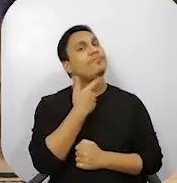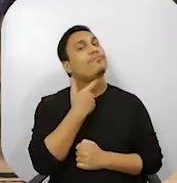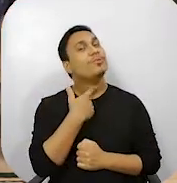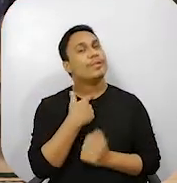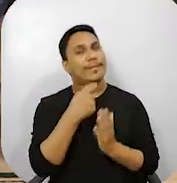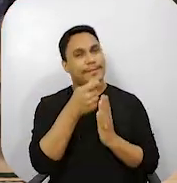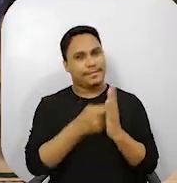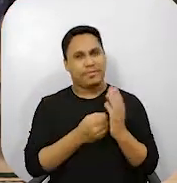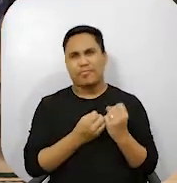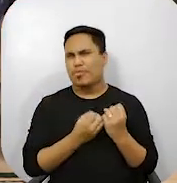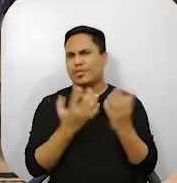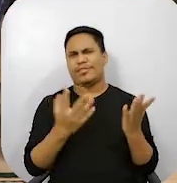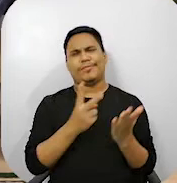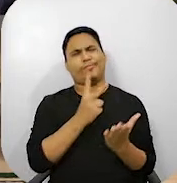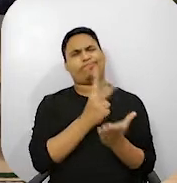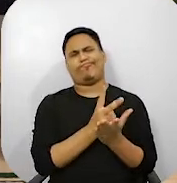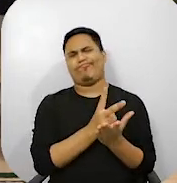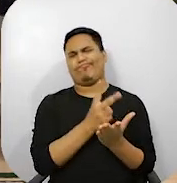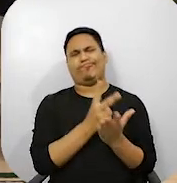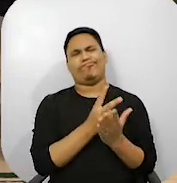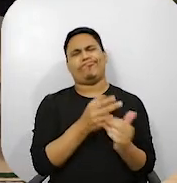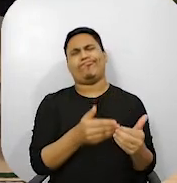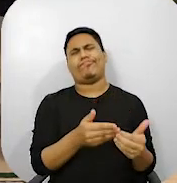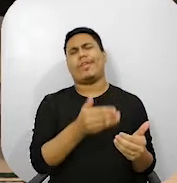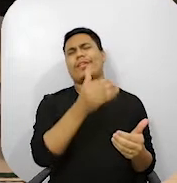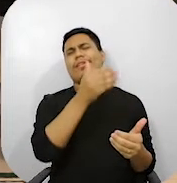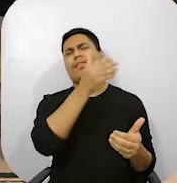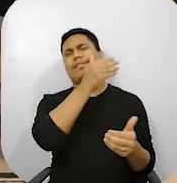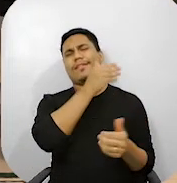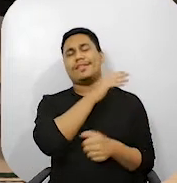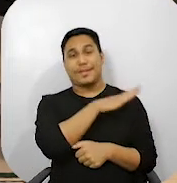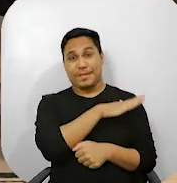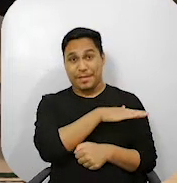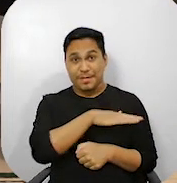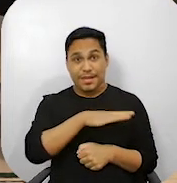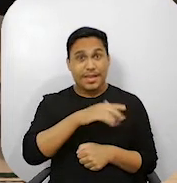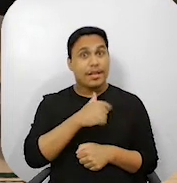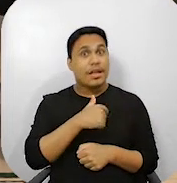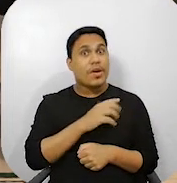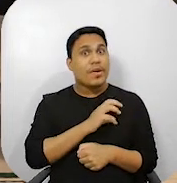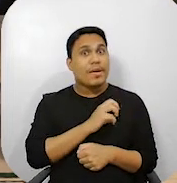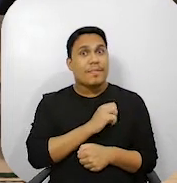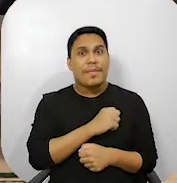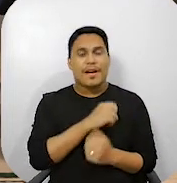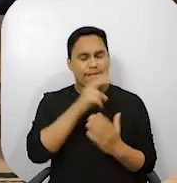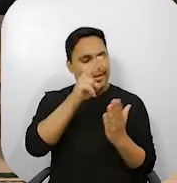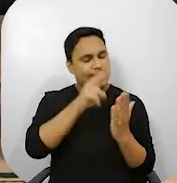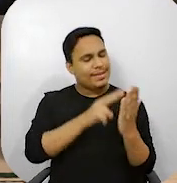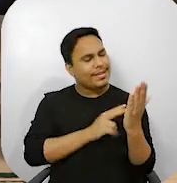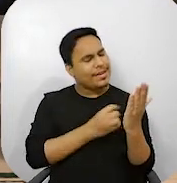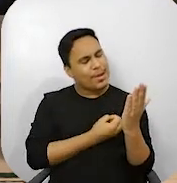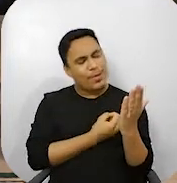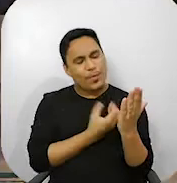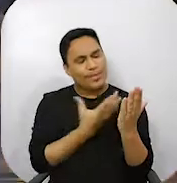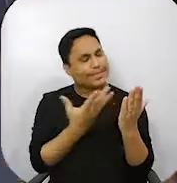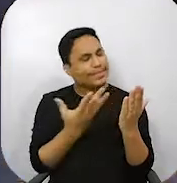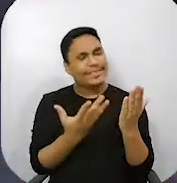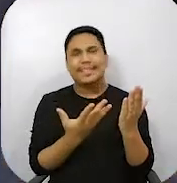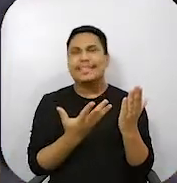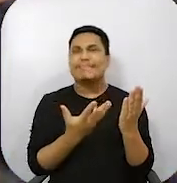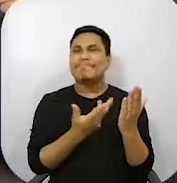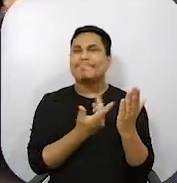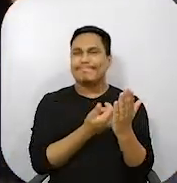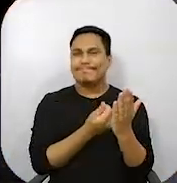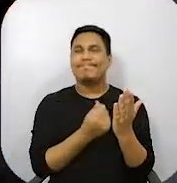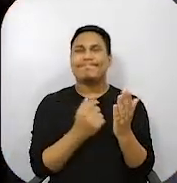poesia Eu sempre tive né assim desde pequena eu gostava de ler poesias sabe nas coleções